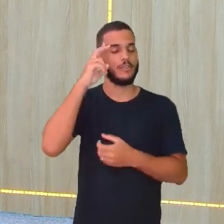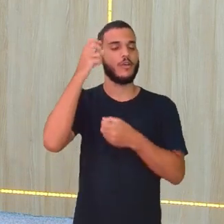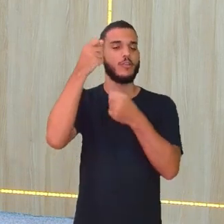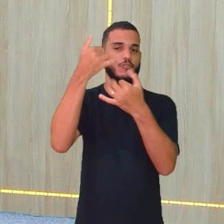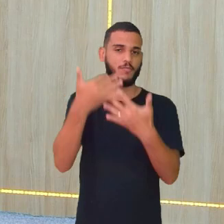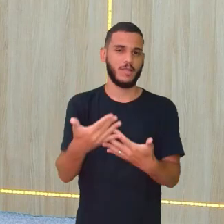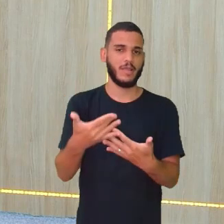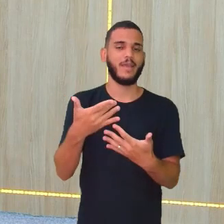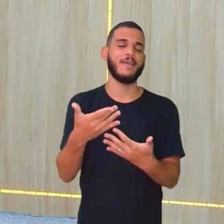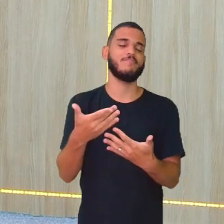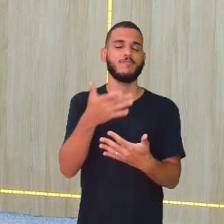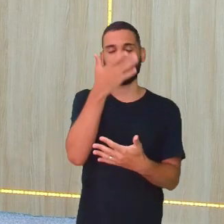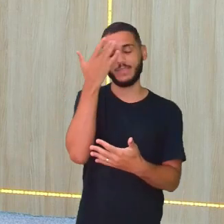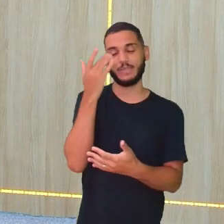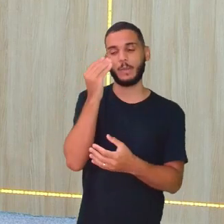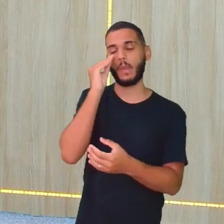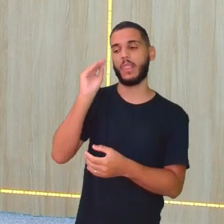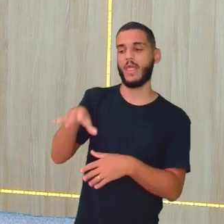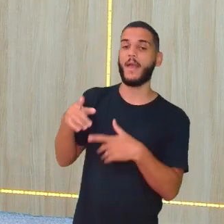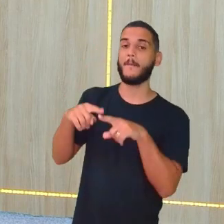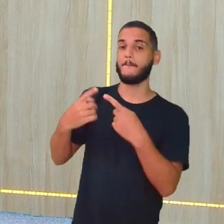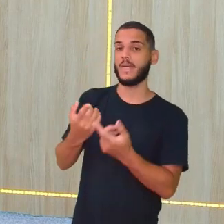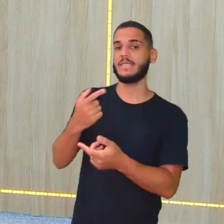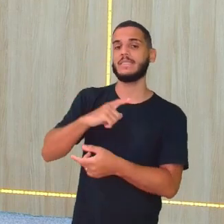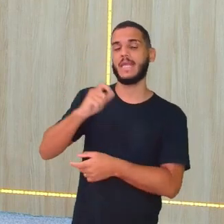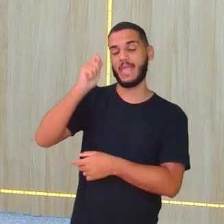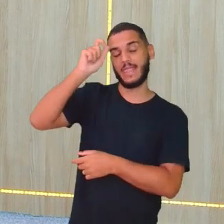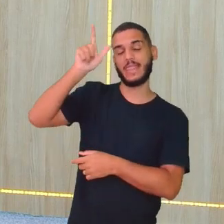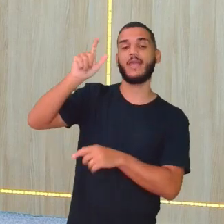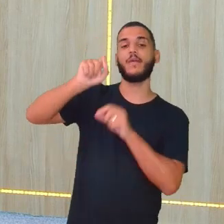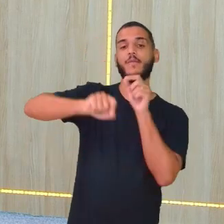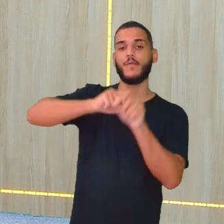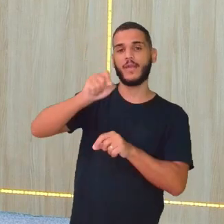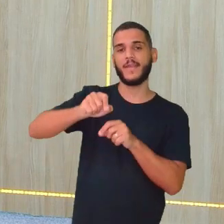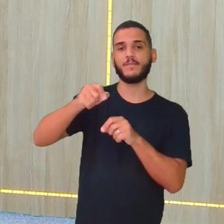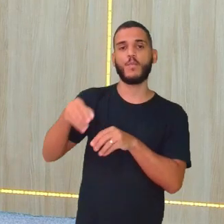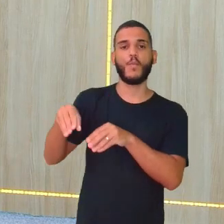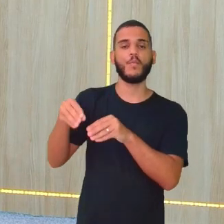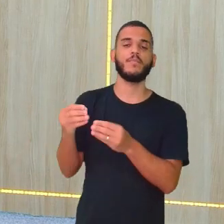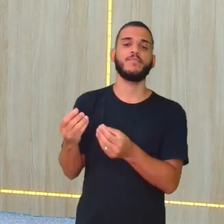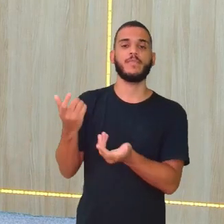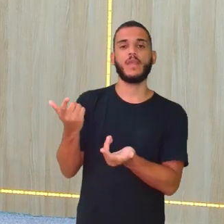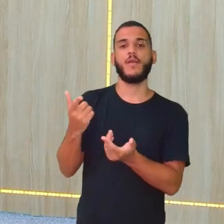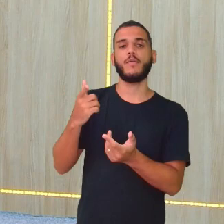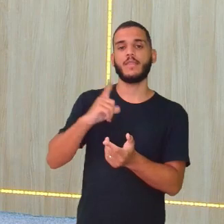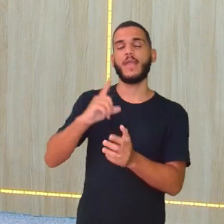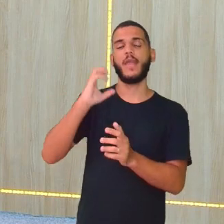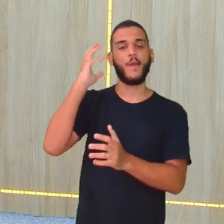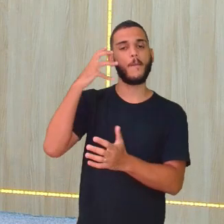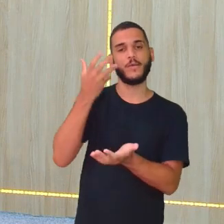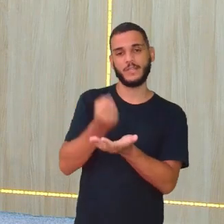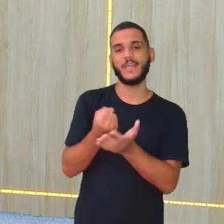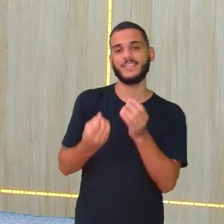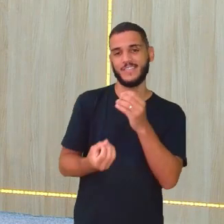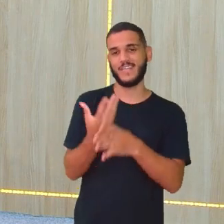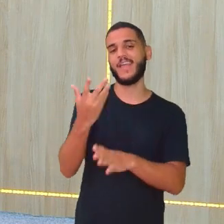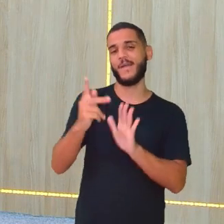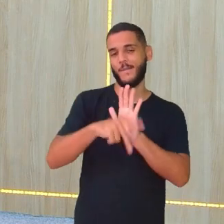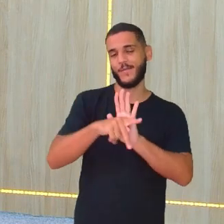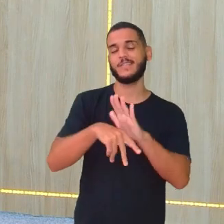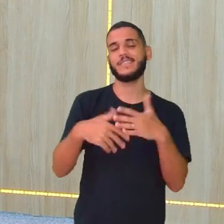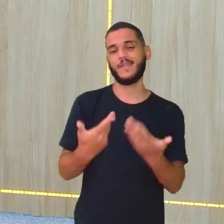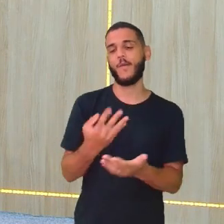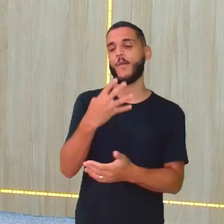pouco de lado. Então me surgiu essa ideia do Sertão Sem Nó, de contar essas histórias. E assim, conhecendo um pouco sobre o